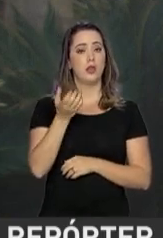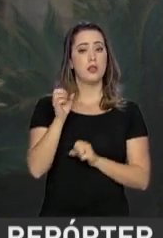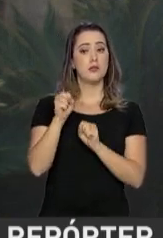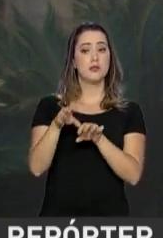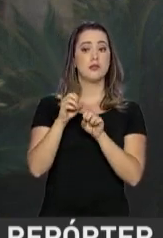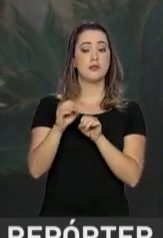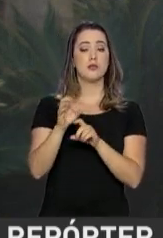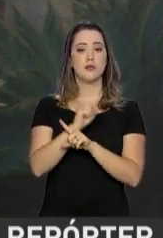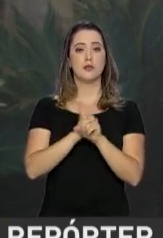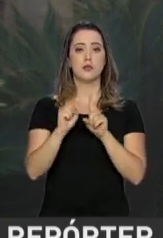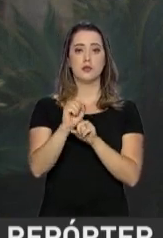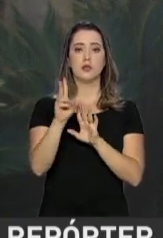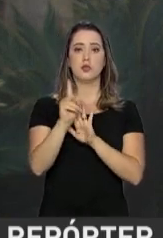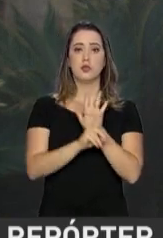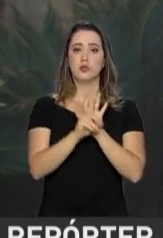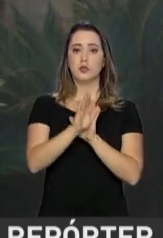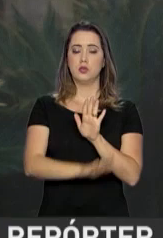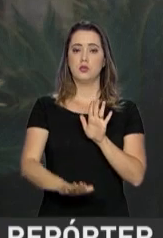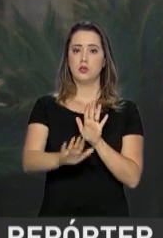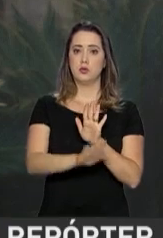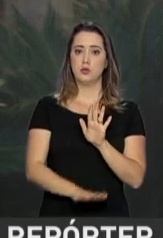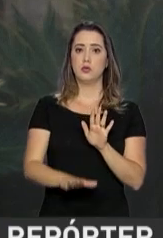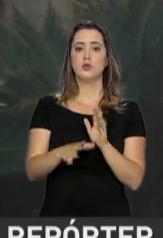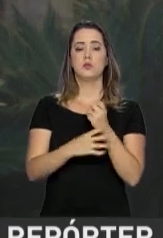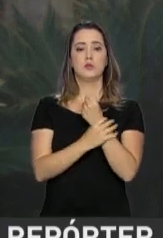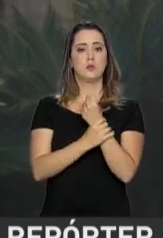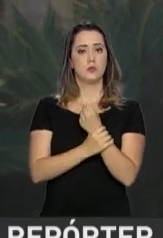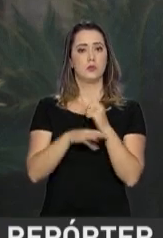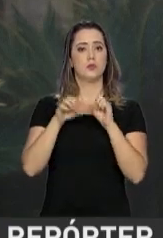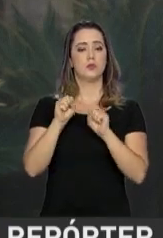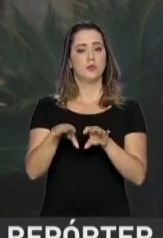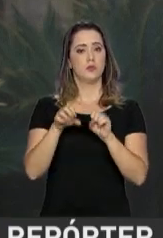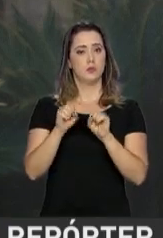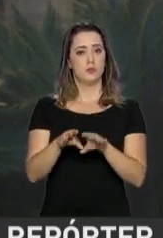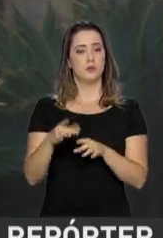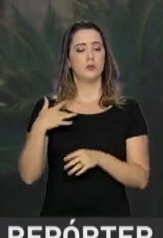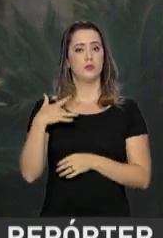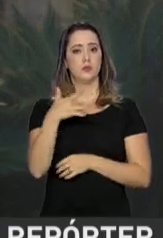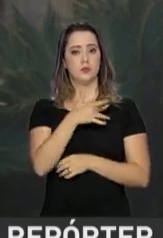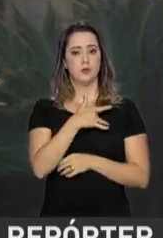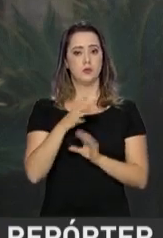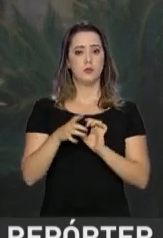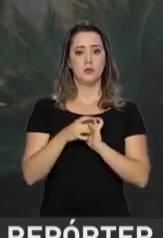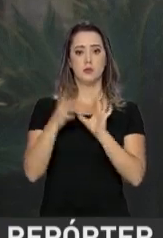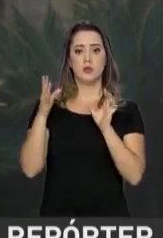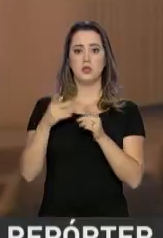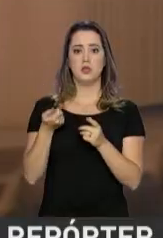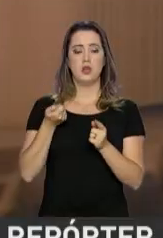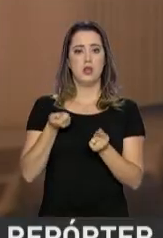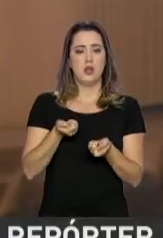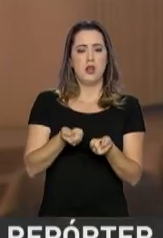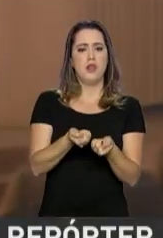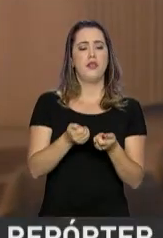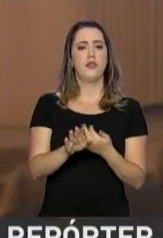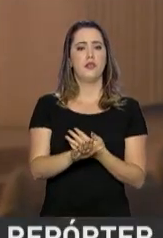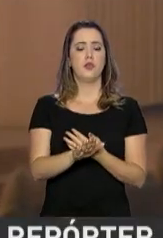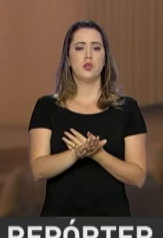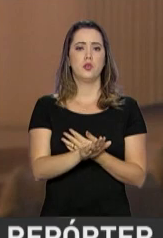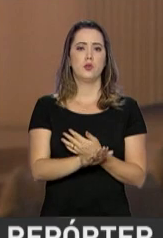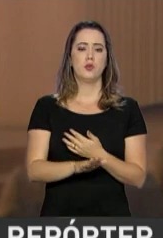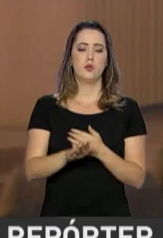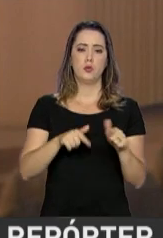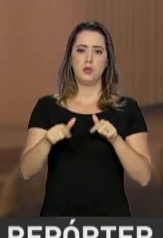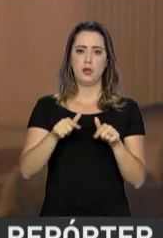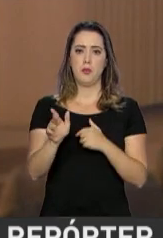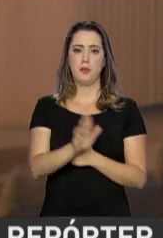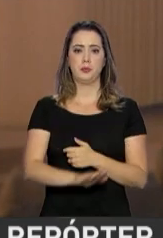sobre o direito das crianças à infância segura a educação ea saúde livre da exploração do ministério do trabalho